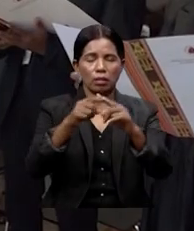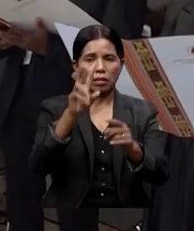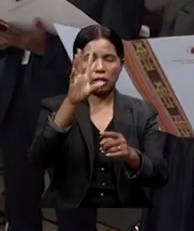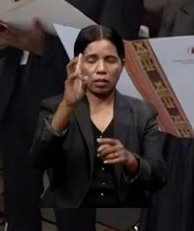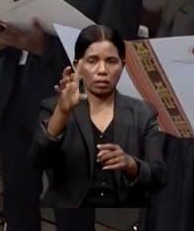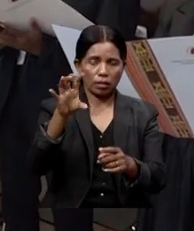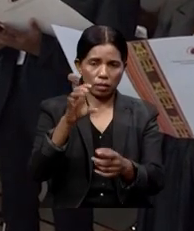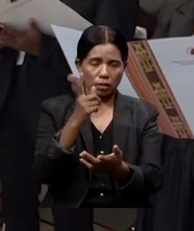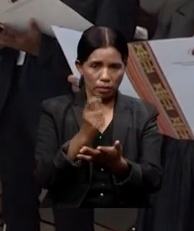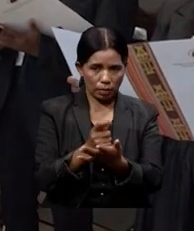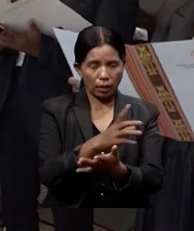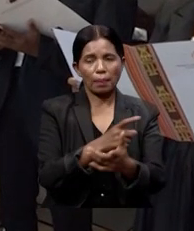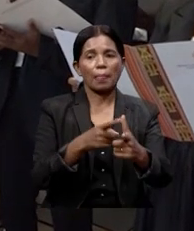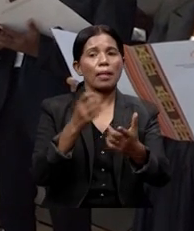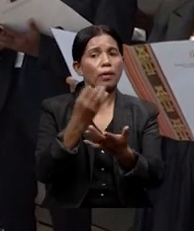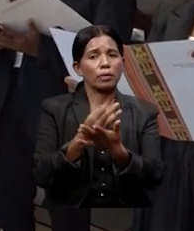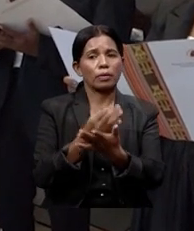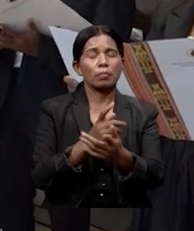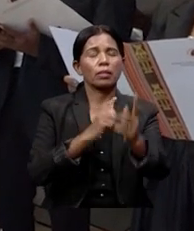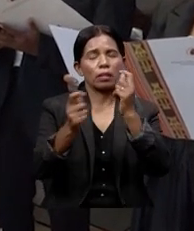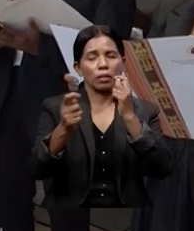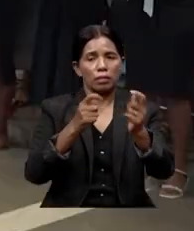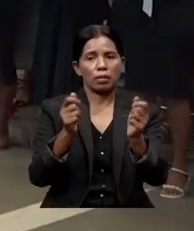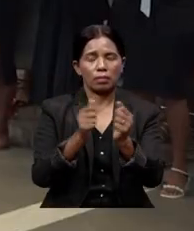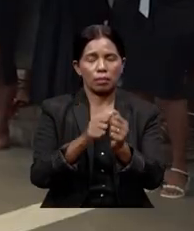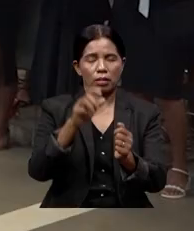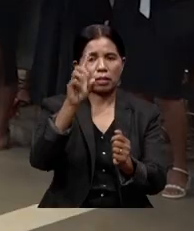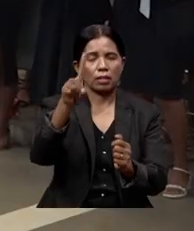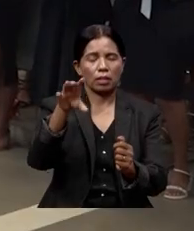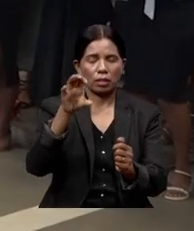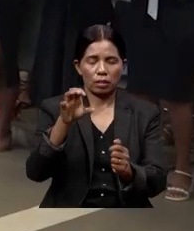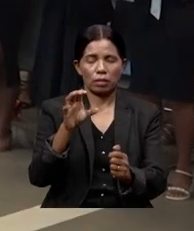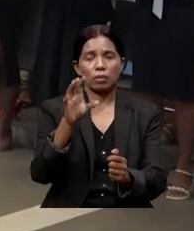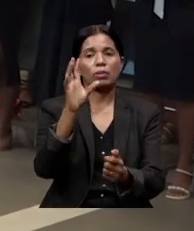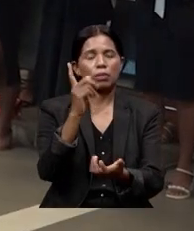atusia recém, no o samba subsídio transporte, rihun atusida recém. Equipa cobertura, GMN.